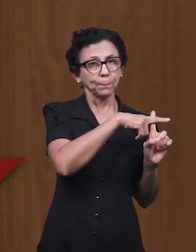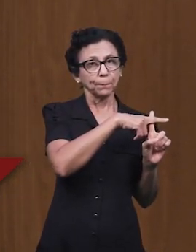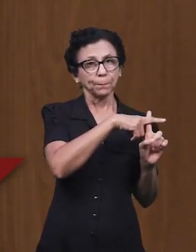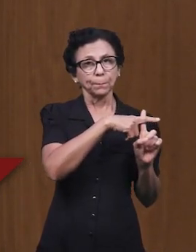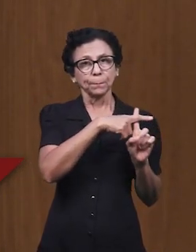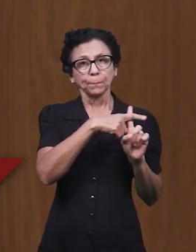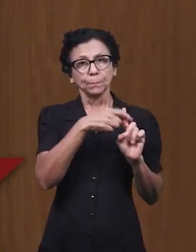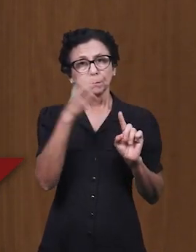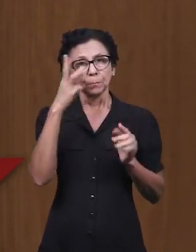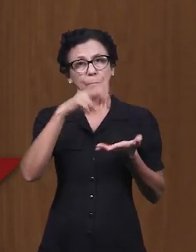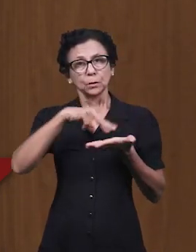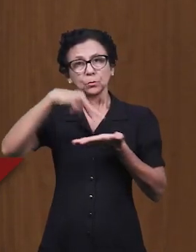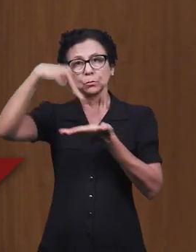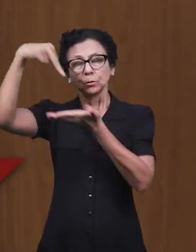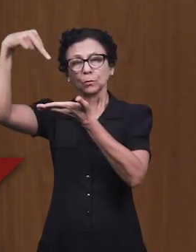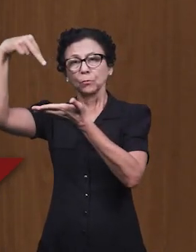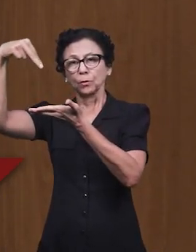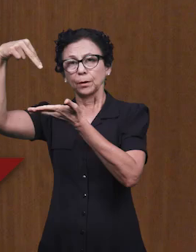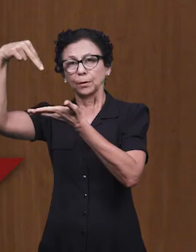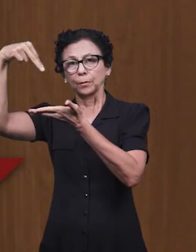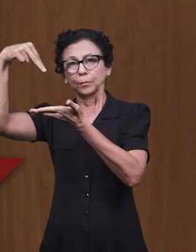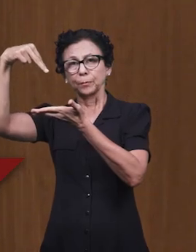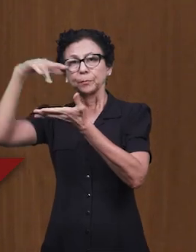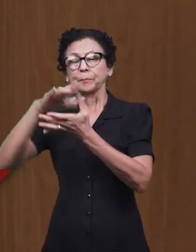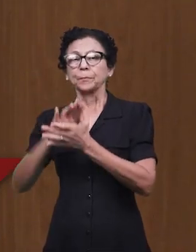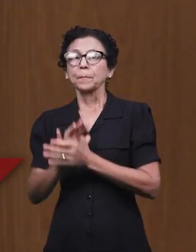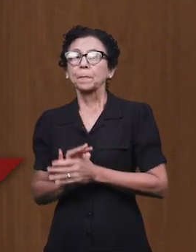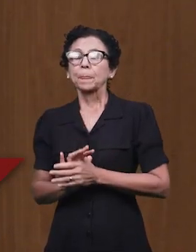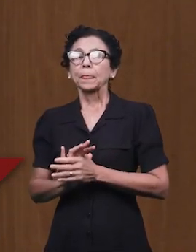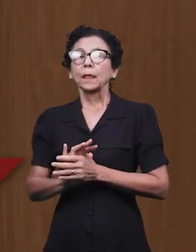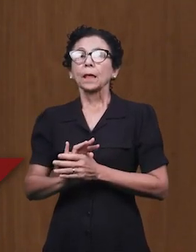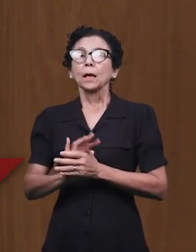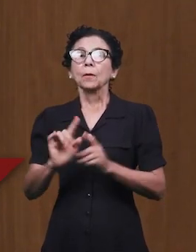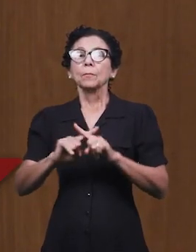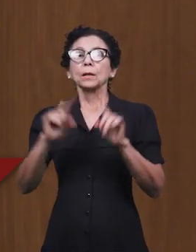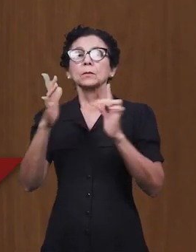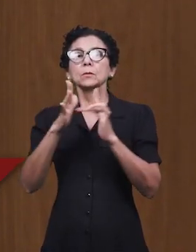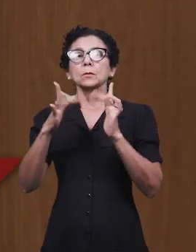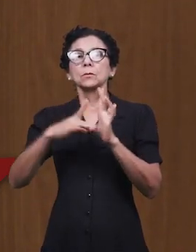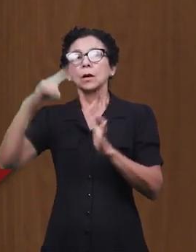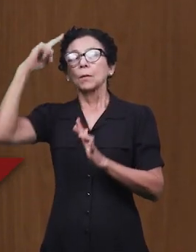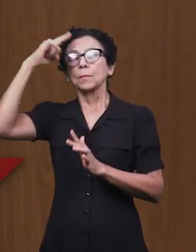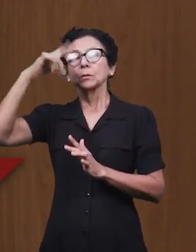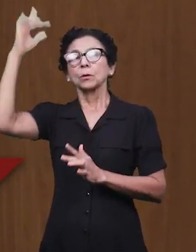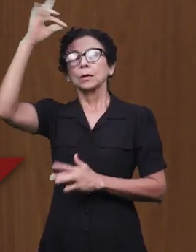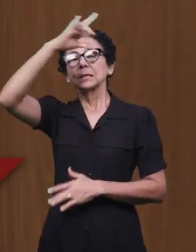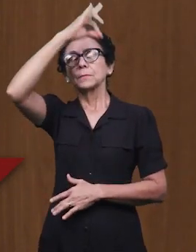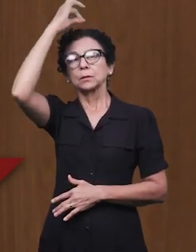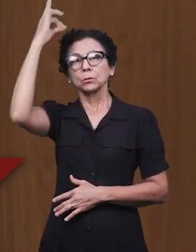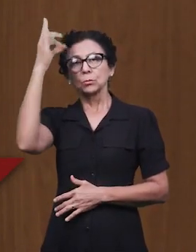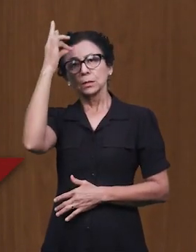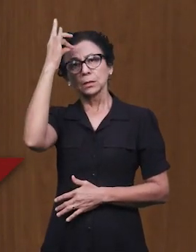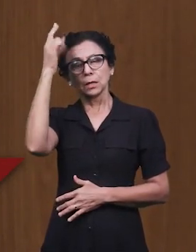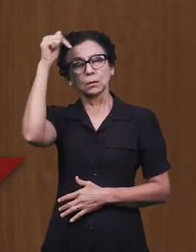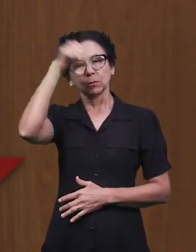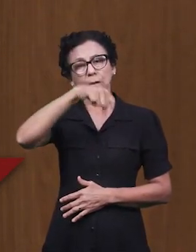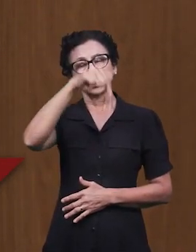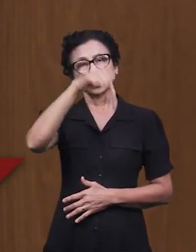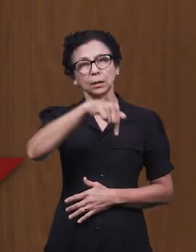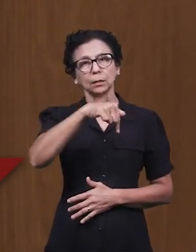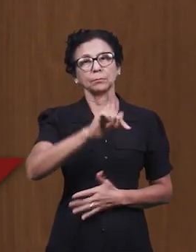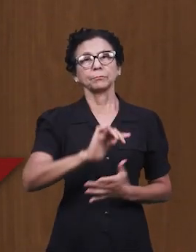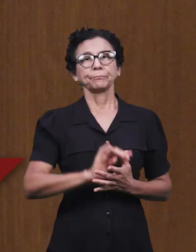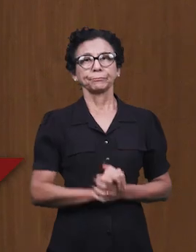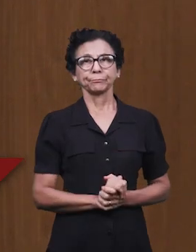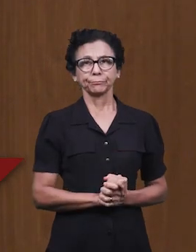Santo é que passou a representar o Senhor Jesus aqui na terra. Não são homens,